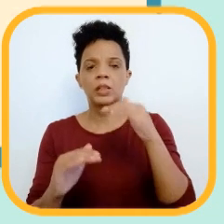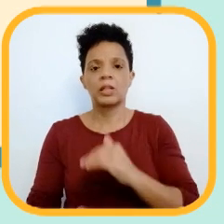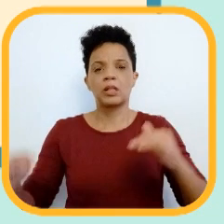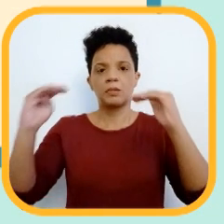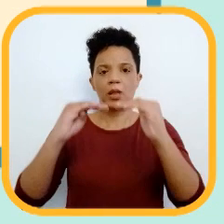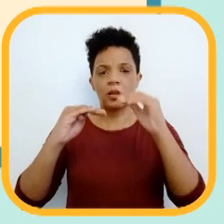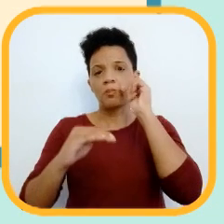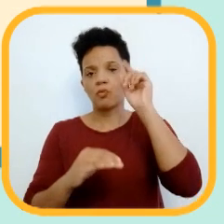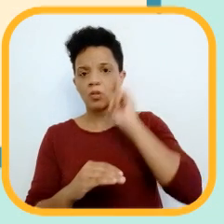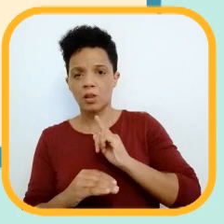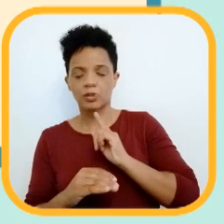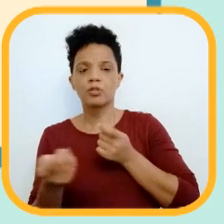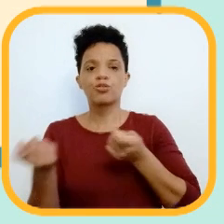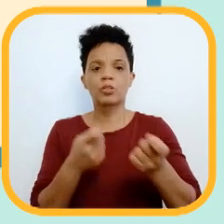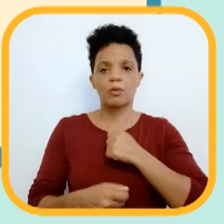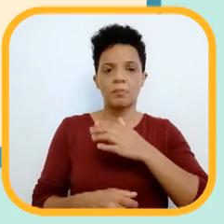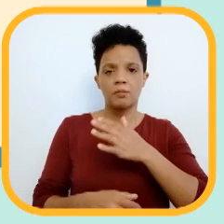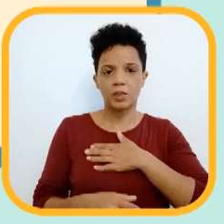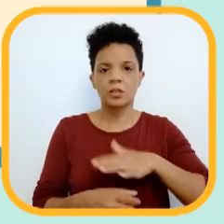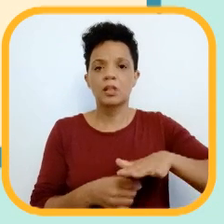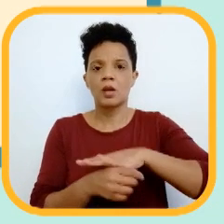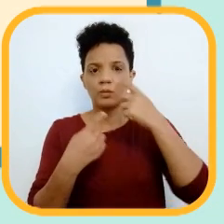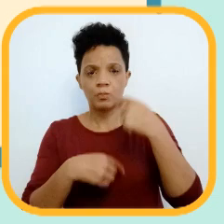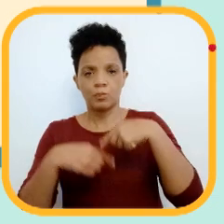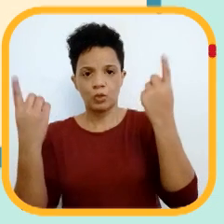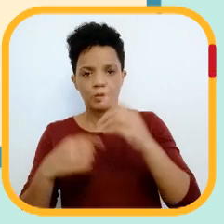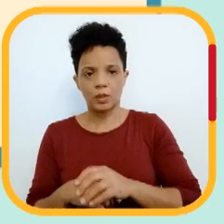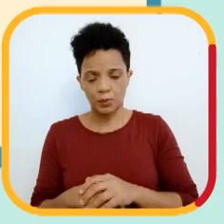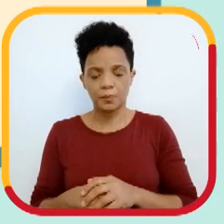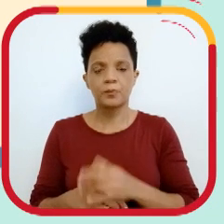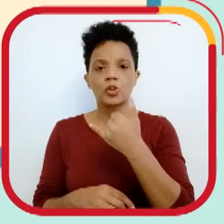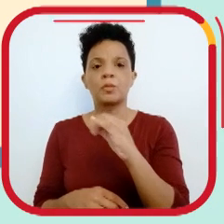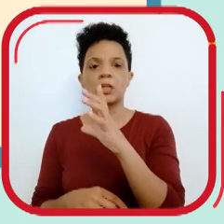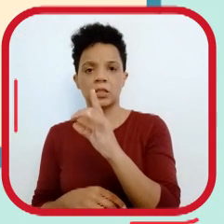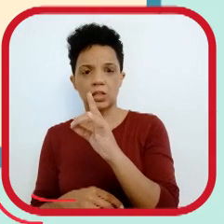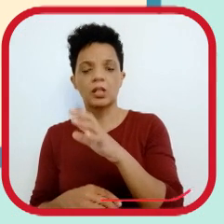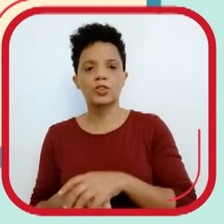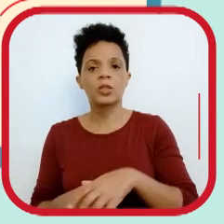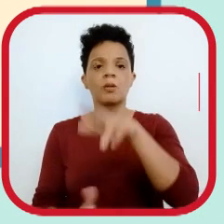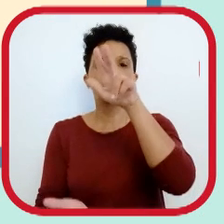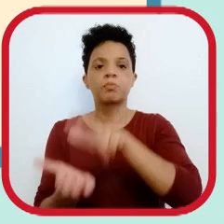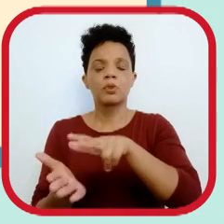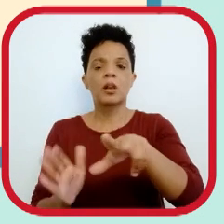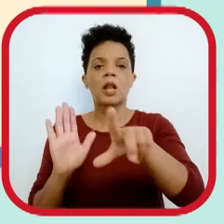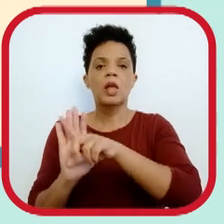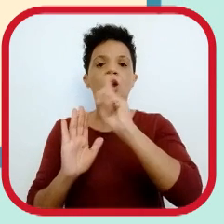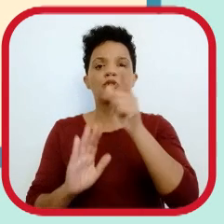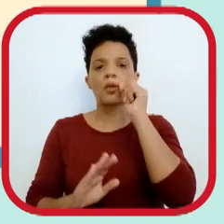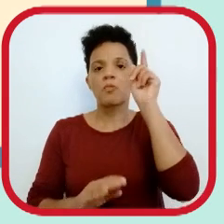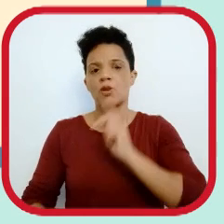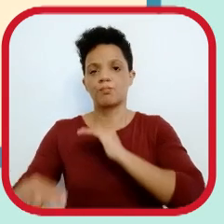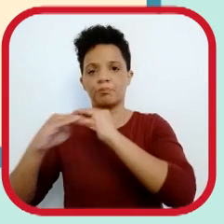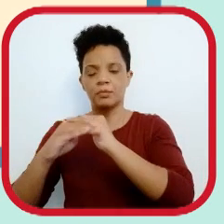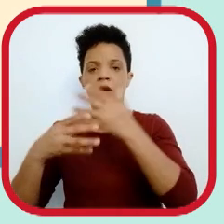a participação equilibrada dos géneros nos órgãos de gestão das empresas do setor público. Em 2016, aprovou-se a Lei da